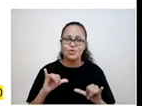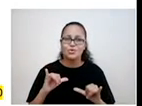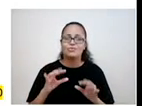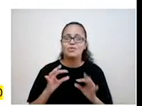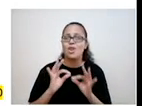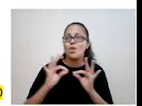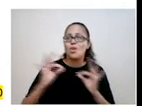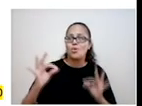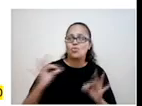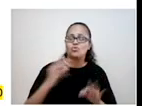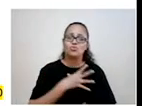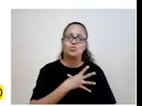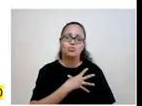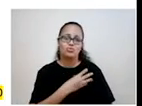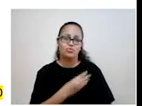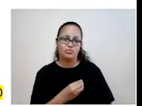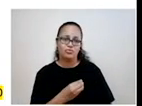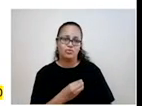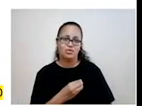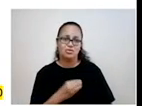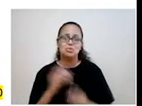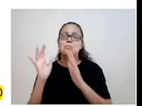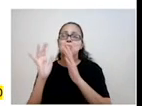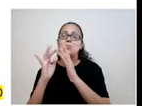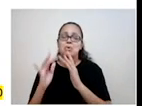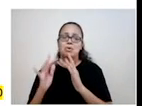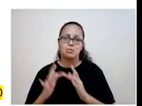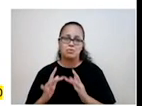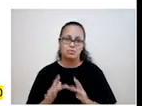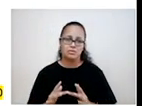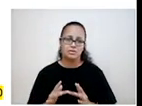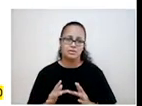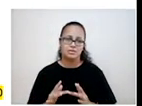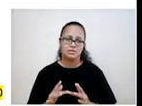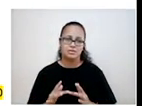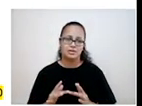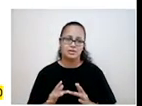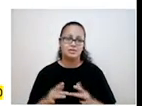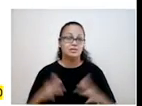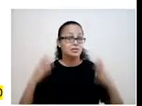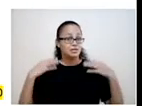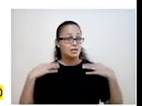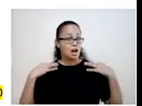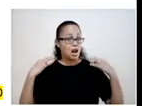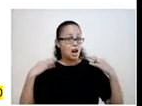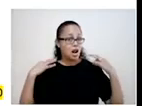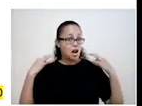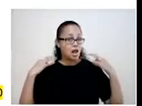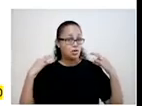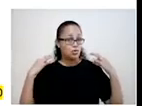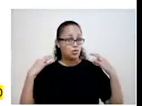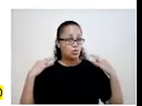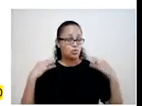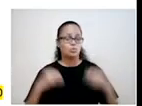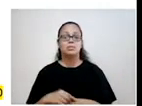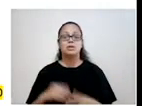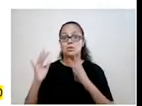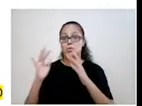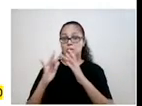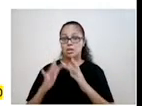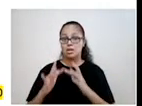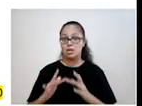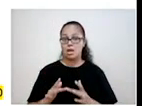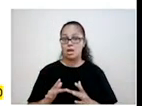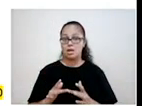uma grande riqueza de detalhes, como nas dobras das vestimentas, como se pode ver nesse detalhe da